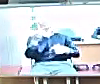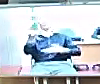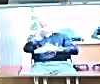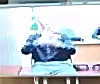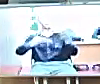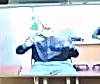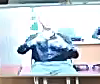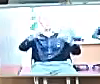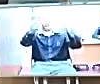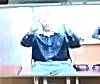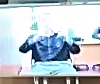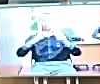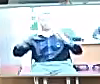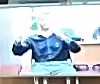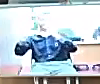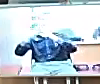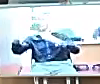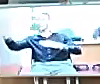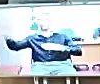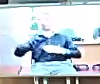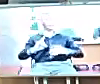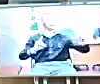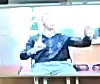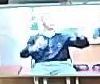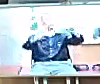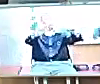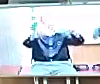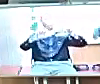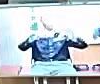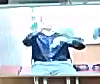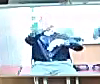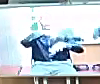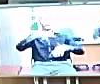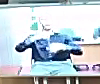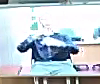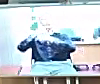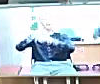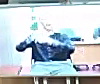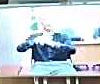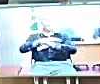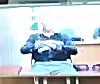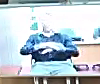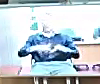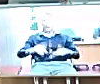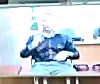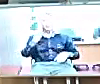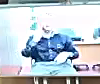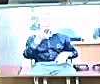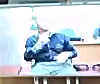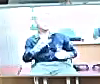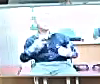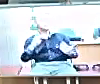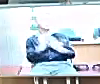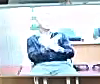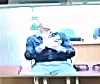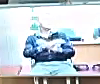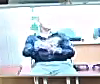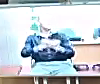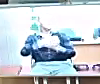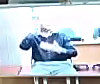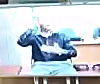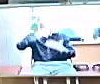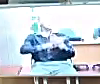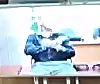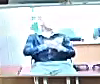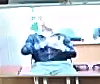dos seus lares das suas regiões vem e depois ver o final do ano não acontecendo aquilo que ela colocou aqui a idéia alguns ligam pra